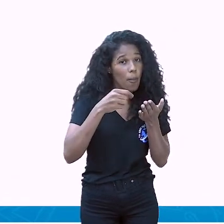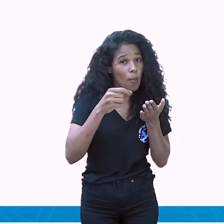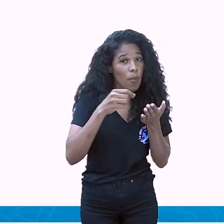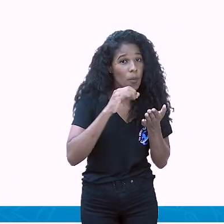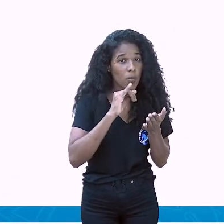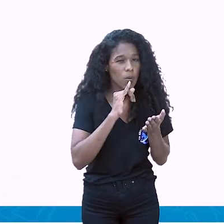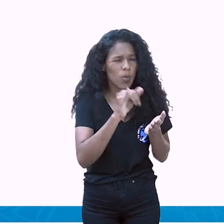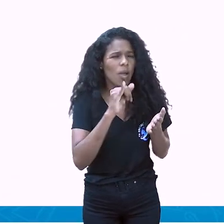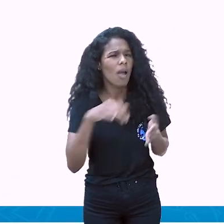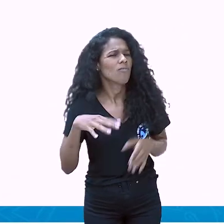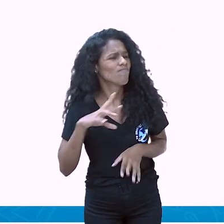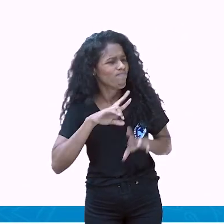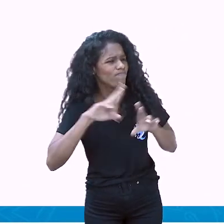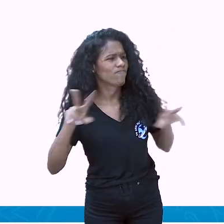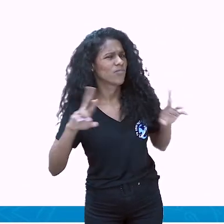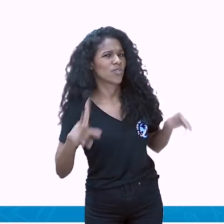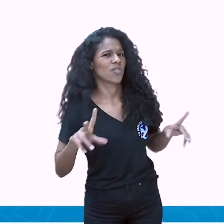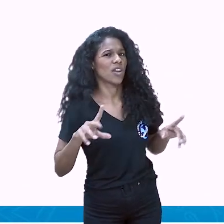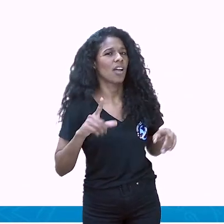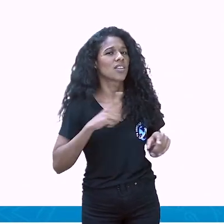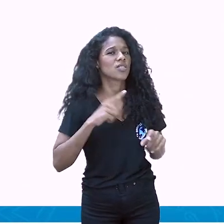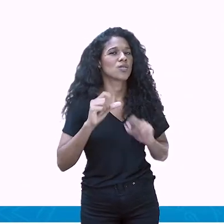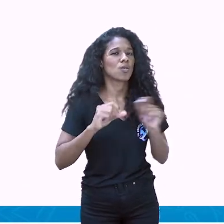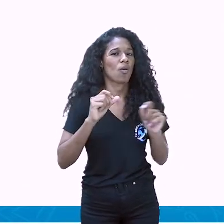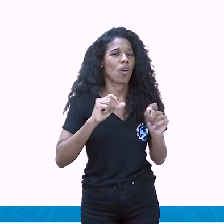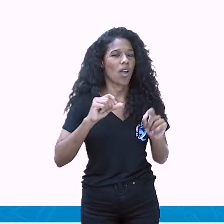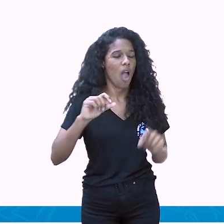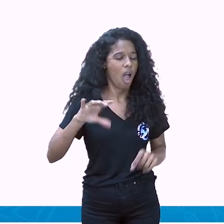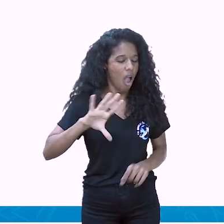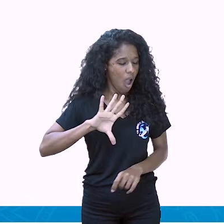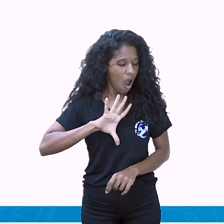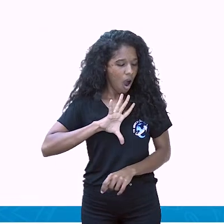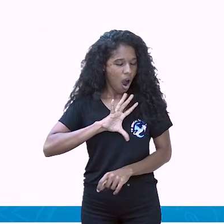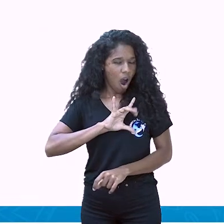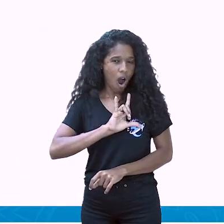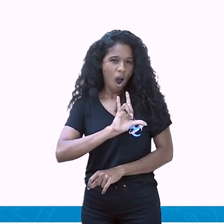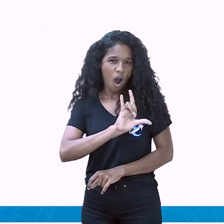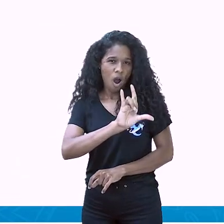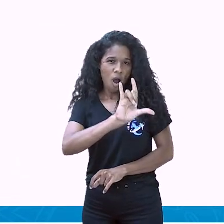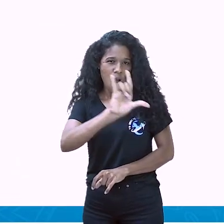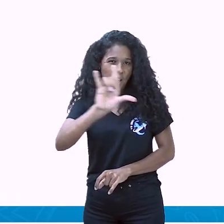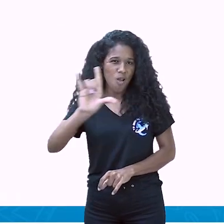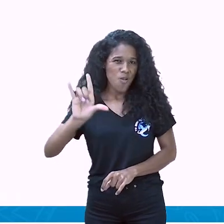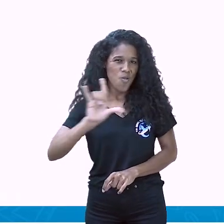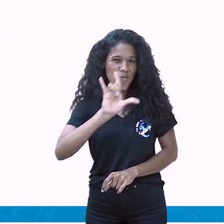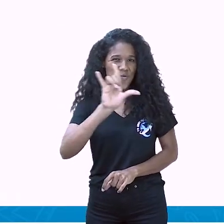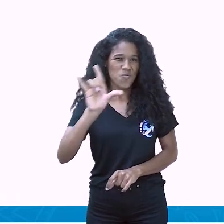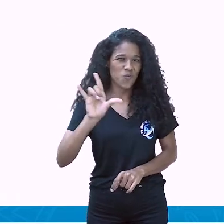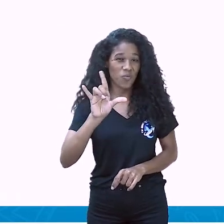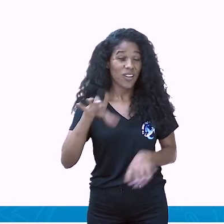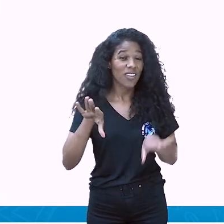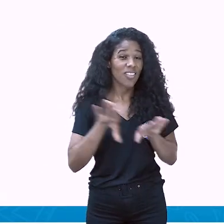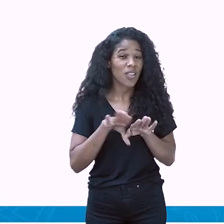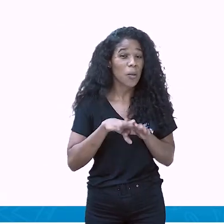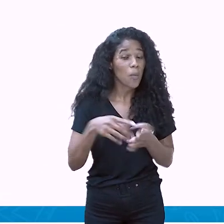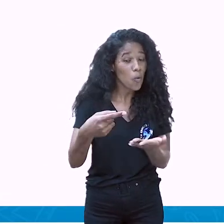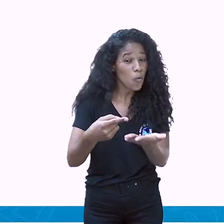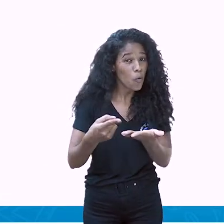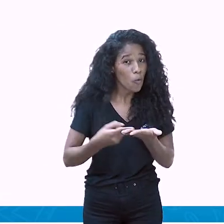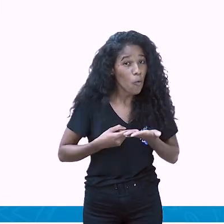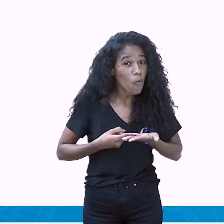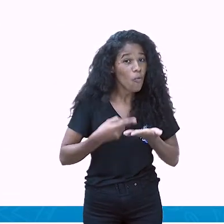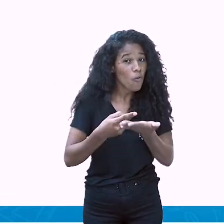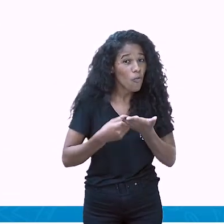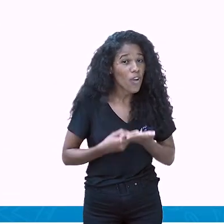Trazia mais, trazia um convite para um bate-papo na praça às 2 horas, se ele quisesse namorar de verdade. Marina